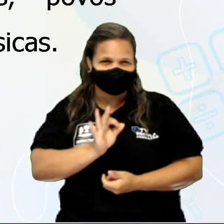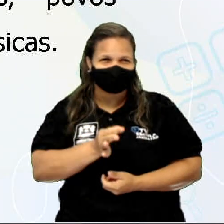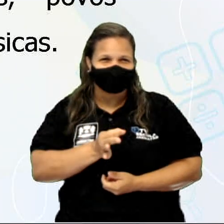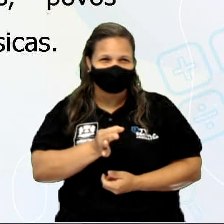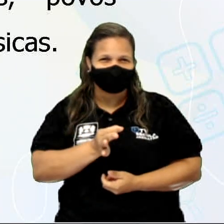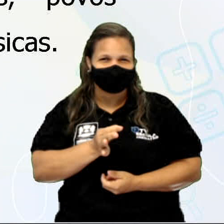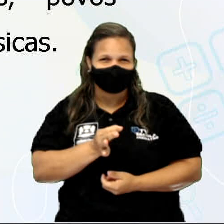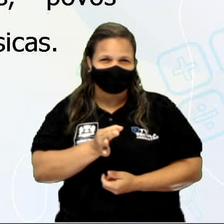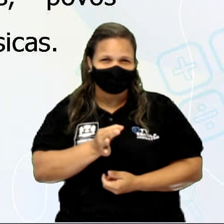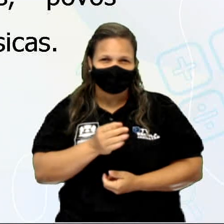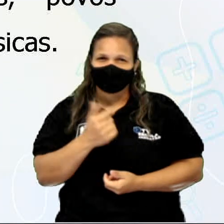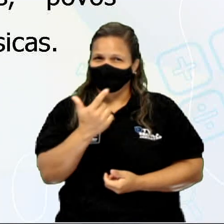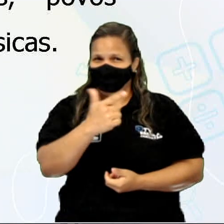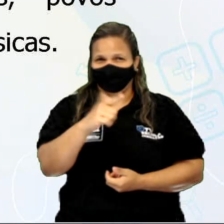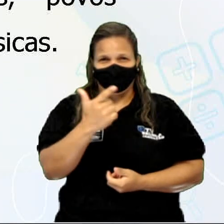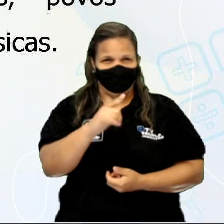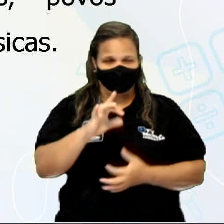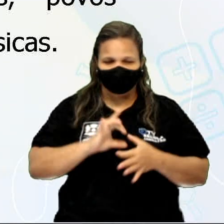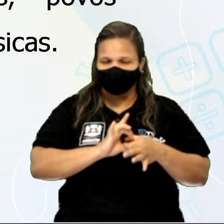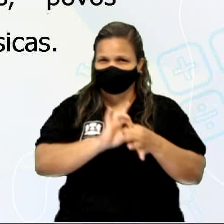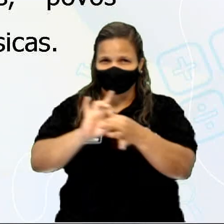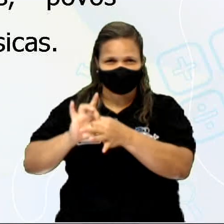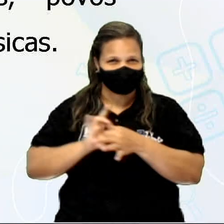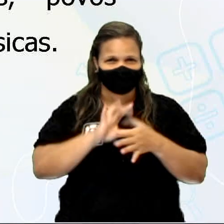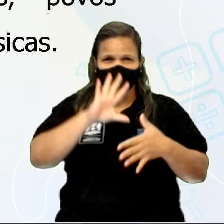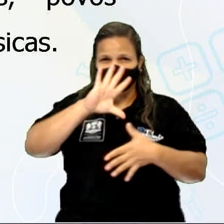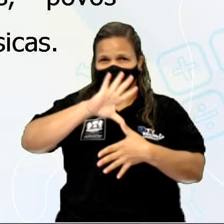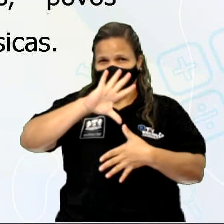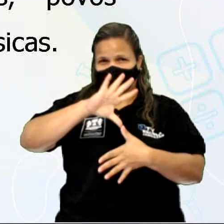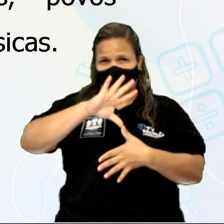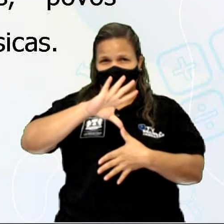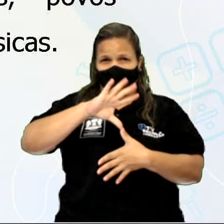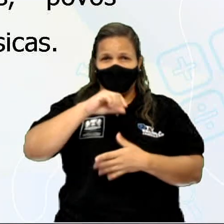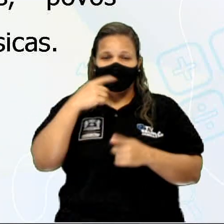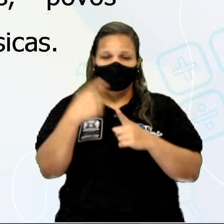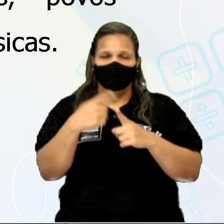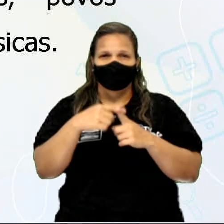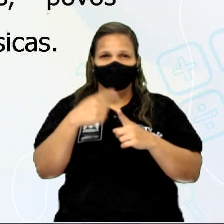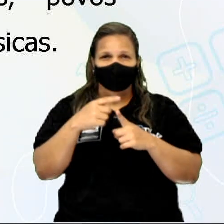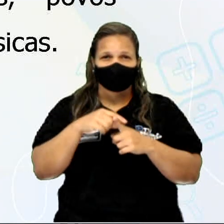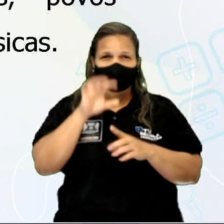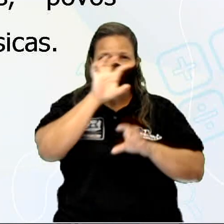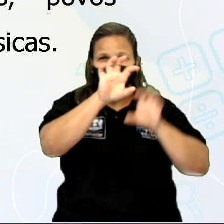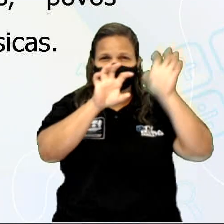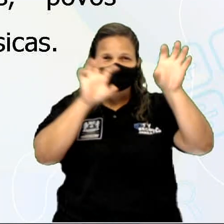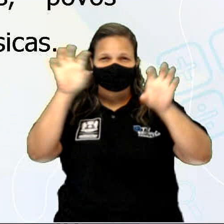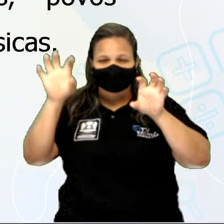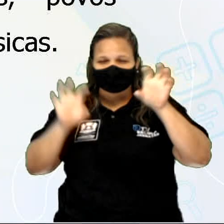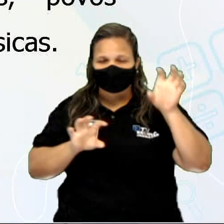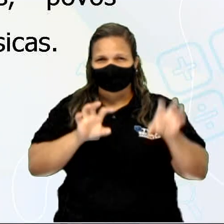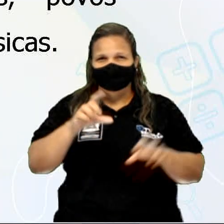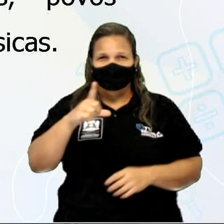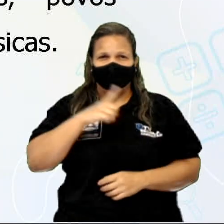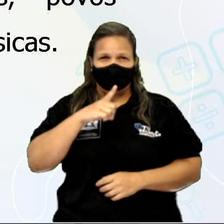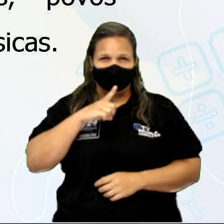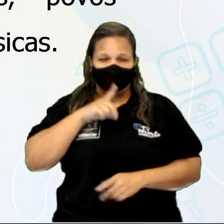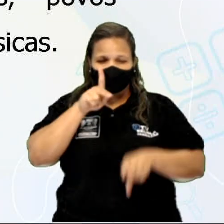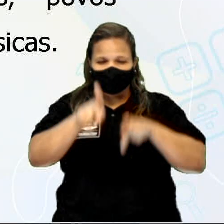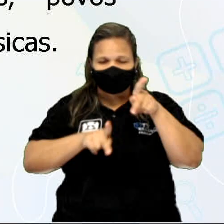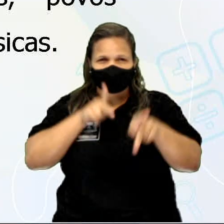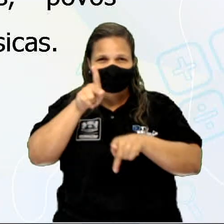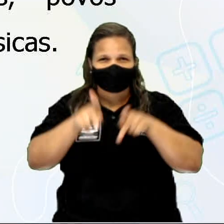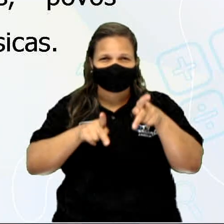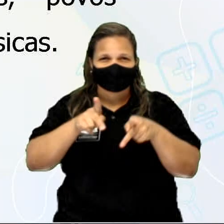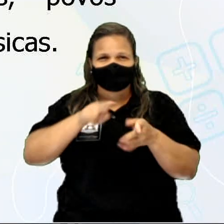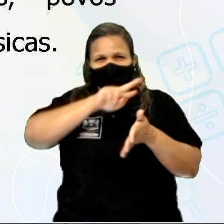havia uma uniformidade nas Américas, pois cada região possuía diferentes grupos humanos, povos inteiramente